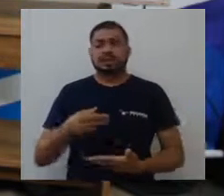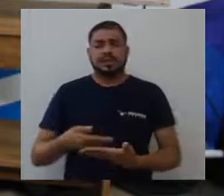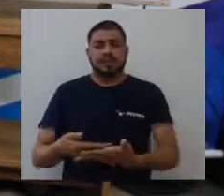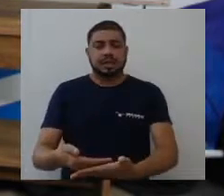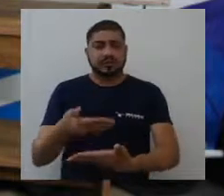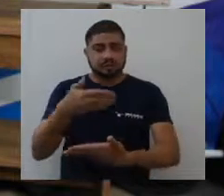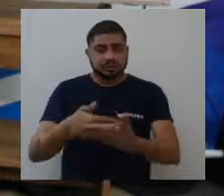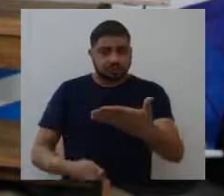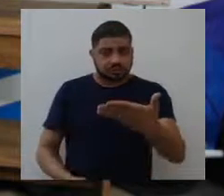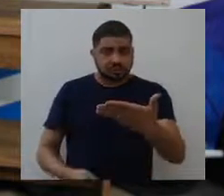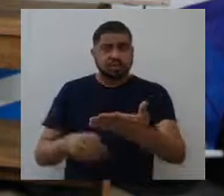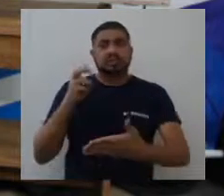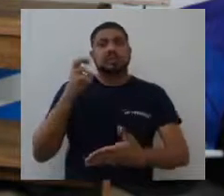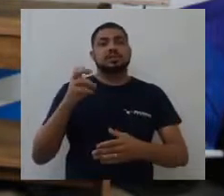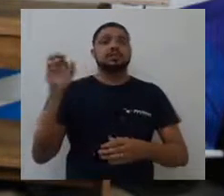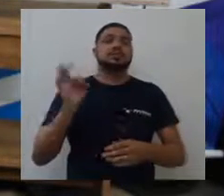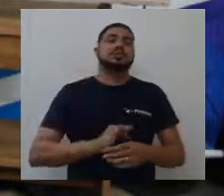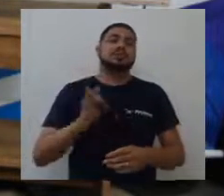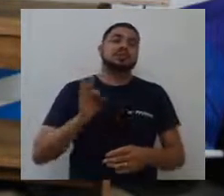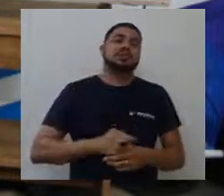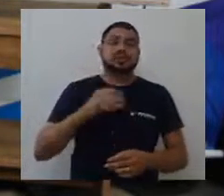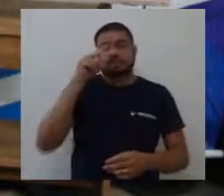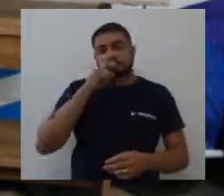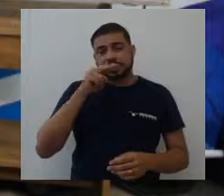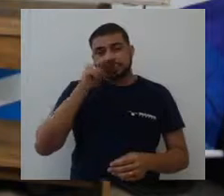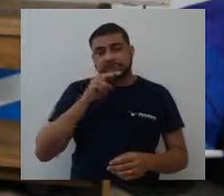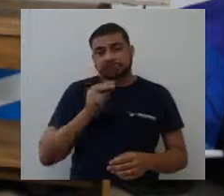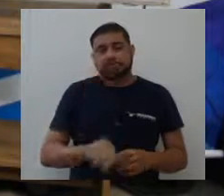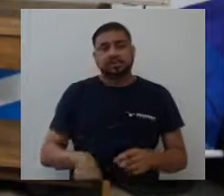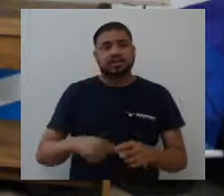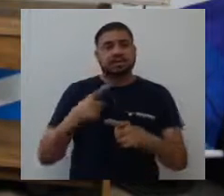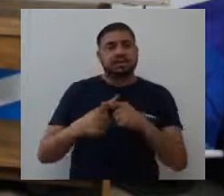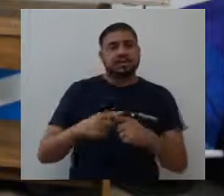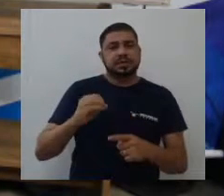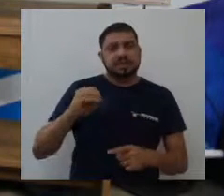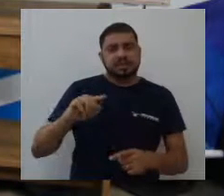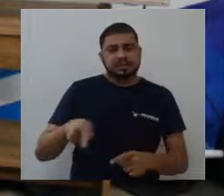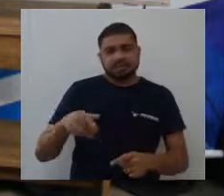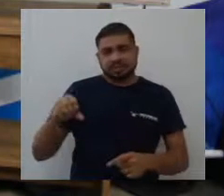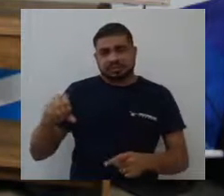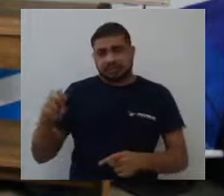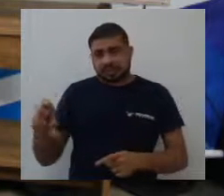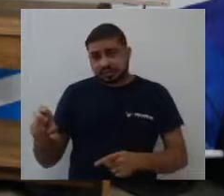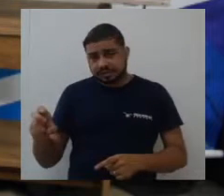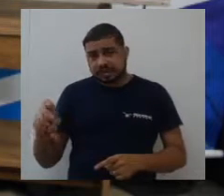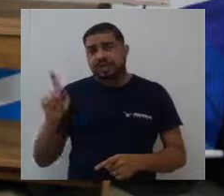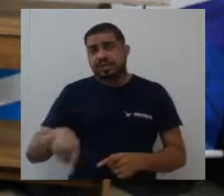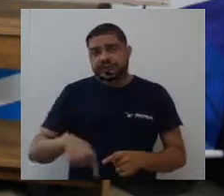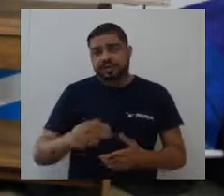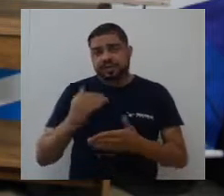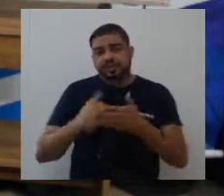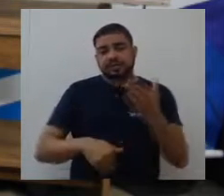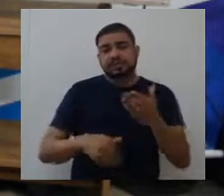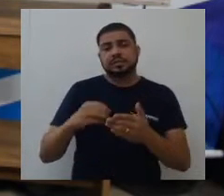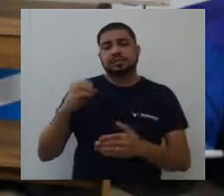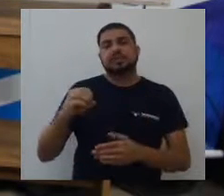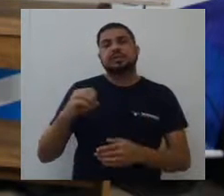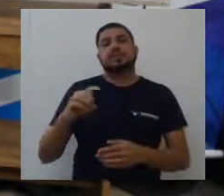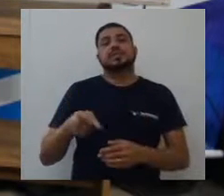de 5% é o mesmo que multiplicar o preço por 0,95. Reduziu